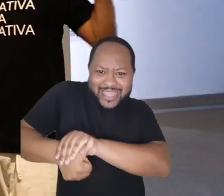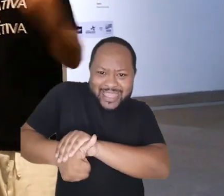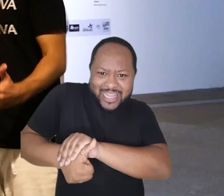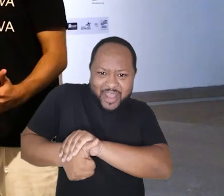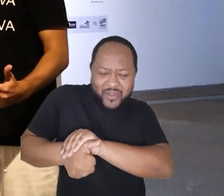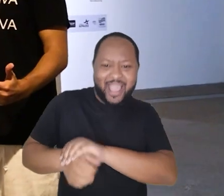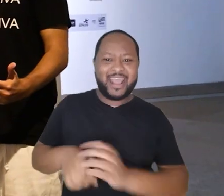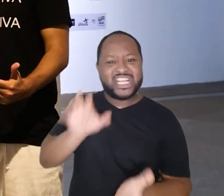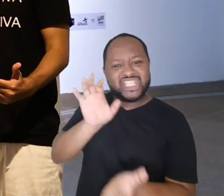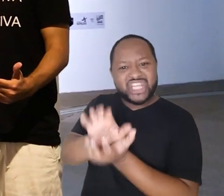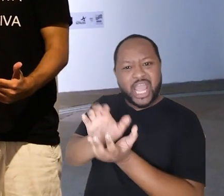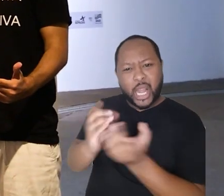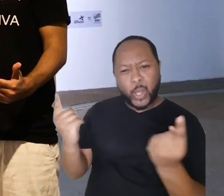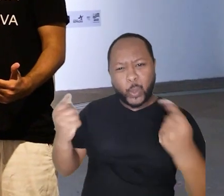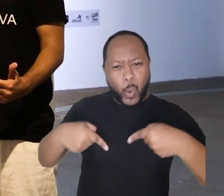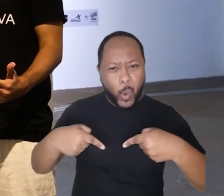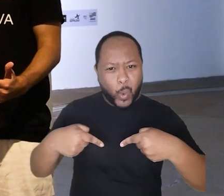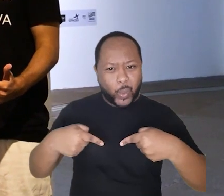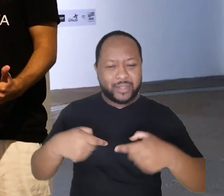contra jacarezada?